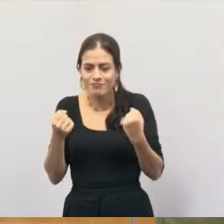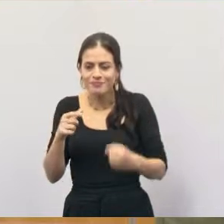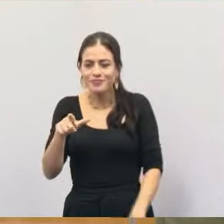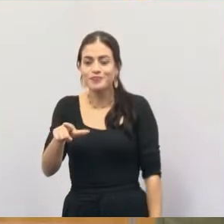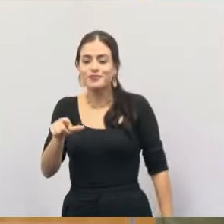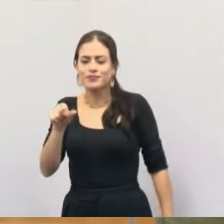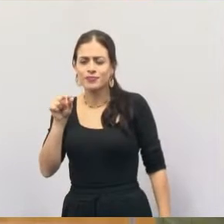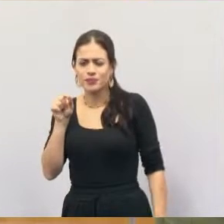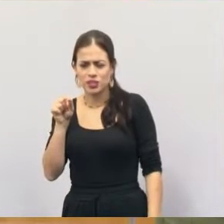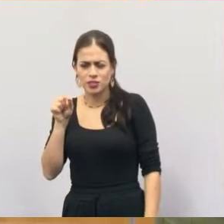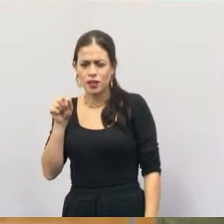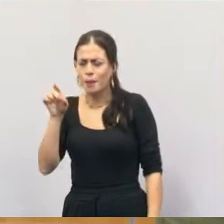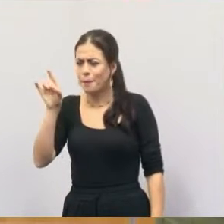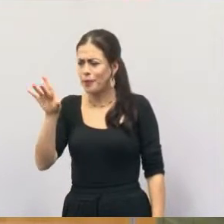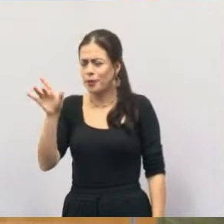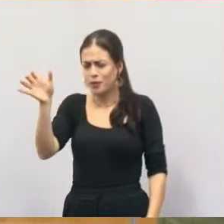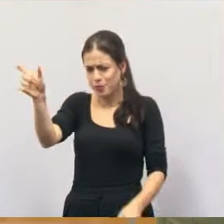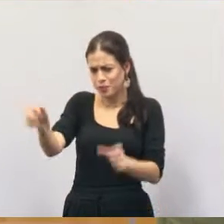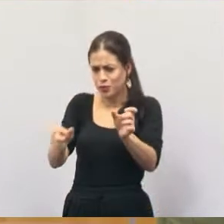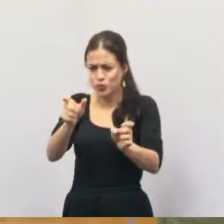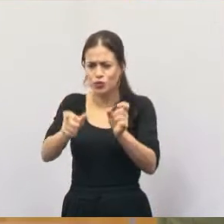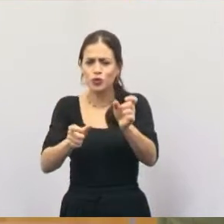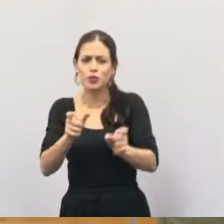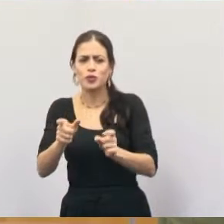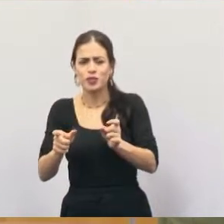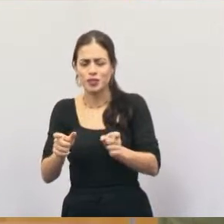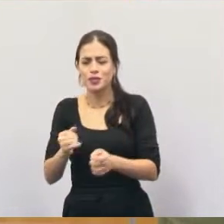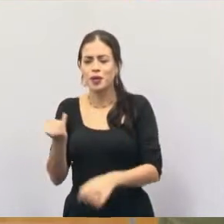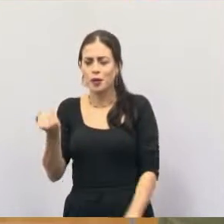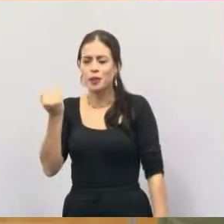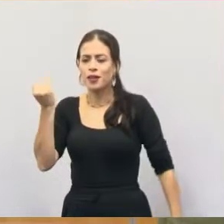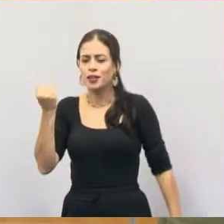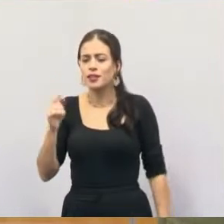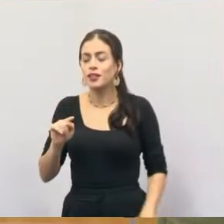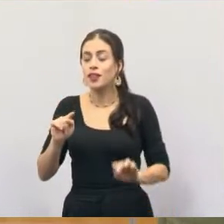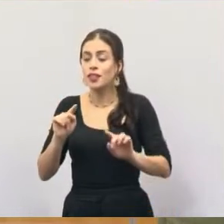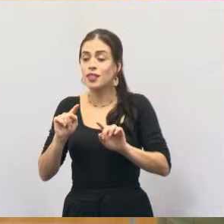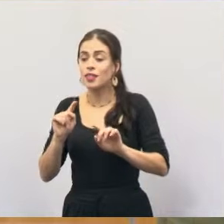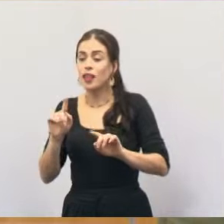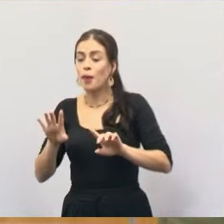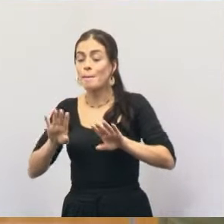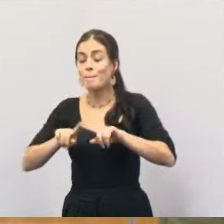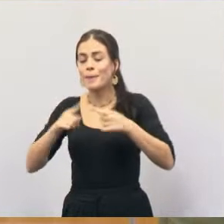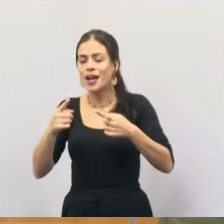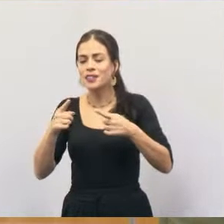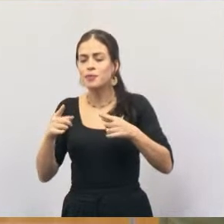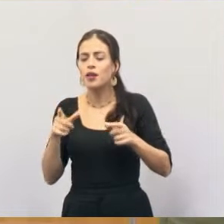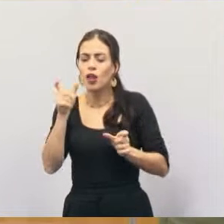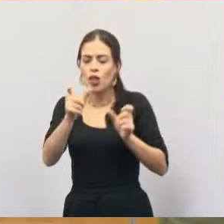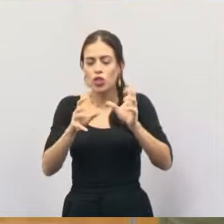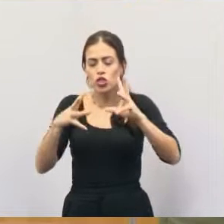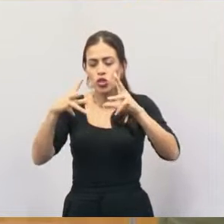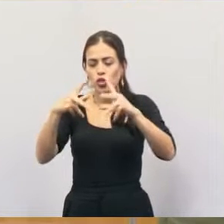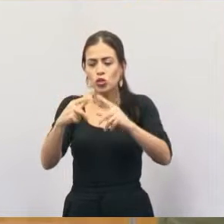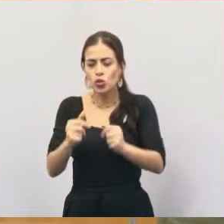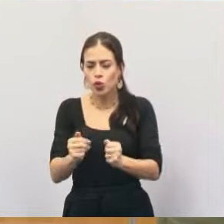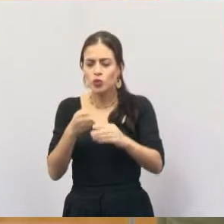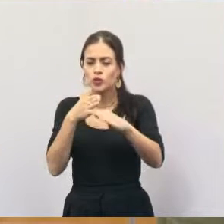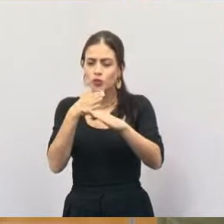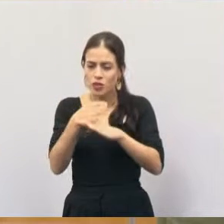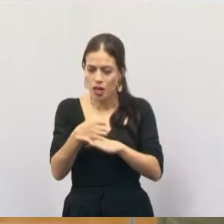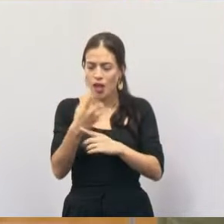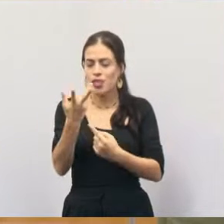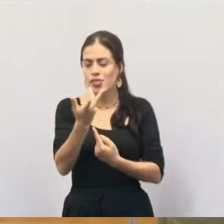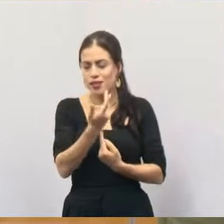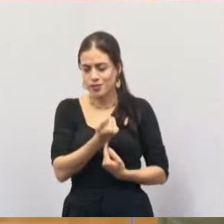para todas as pessoas que têm e devem ter acesso a ela. Dentro desse percurso, eu comecei a aprofundar,